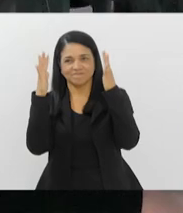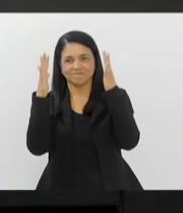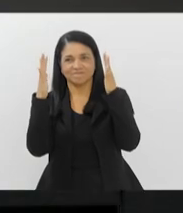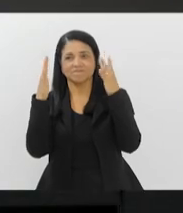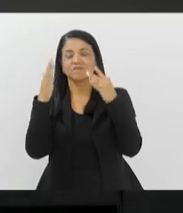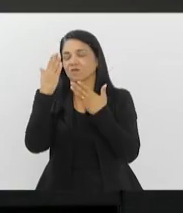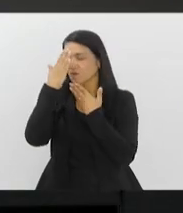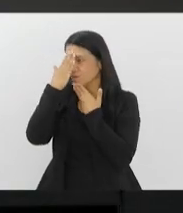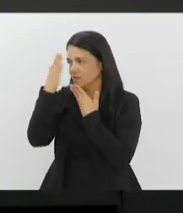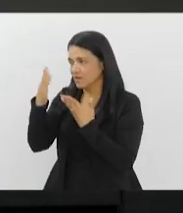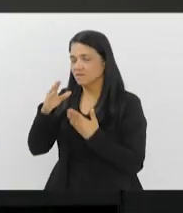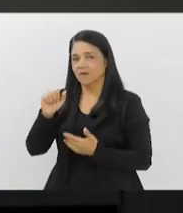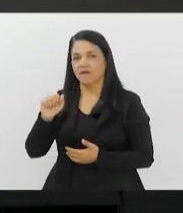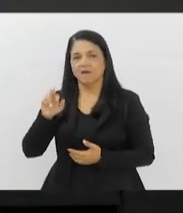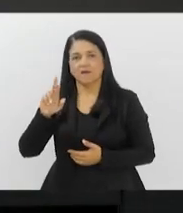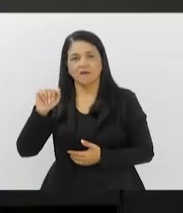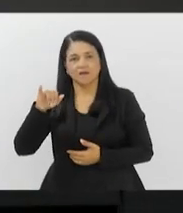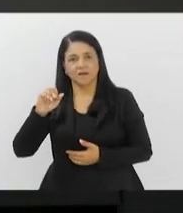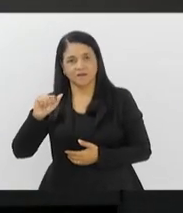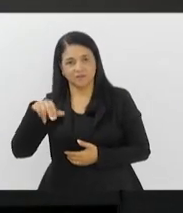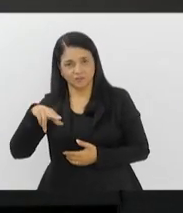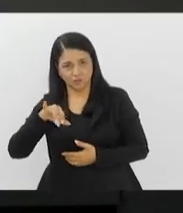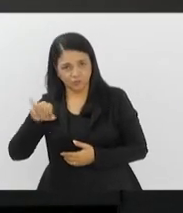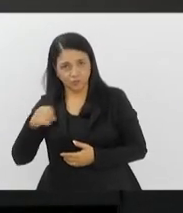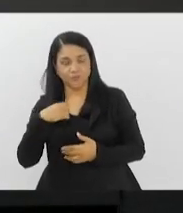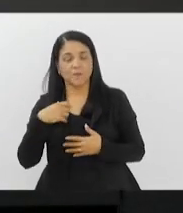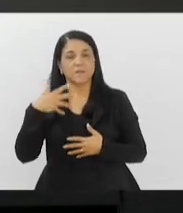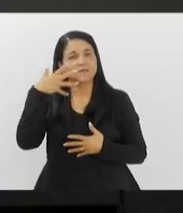Muito obrigado, Arcanjo. Obrigado pelas palavras